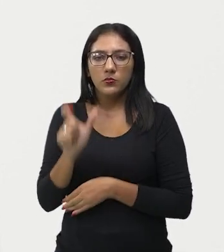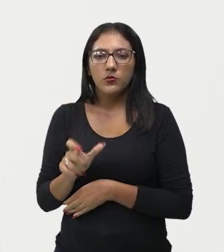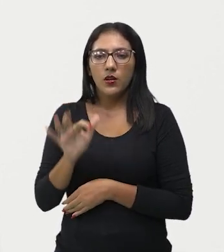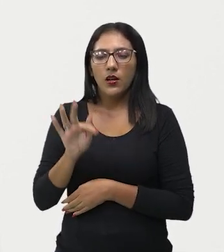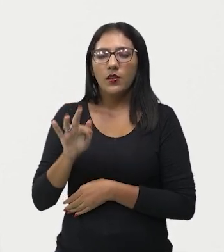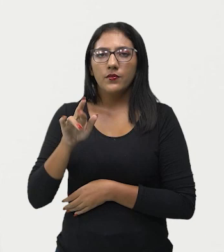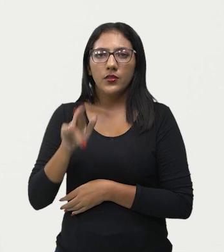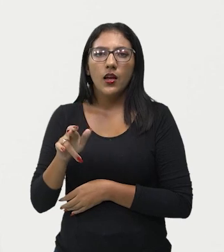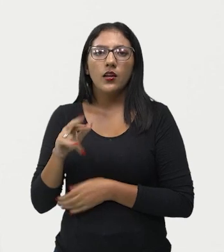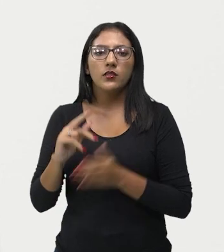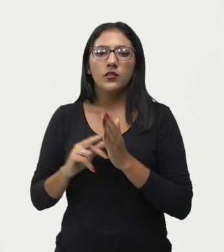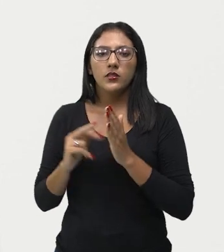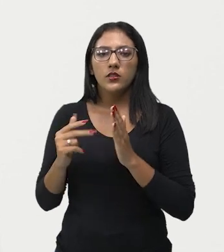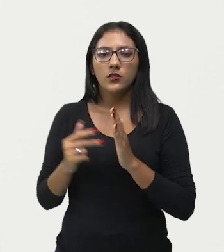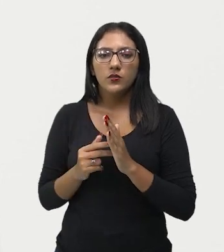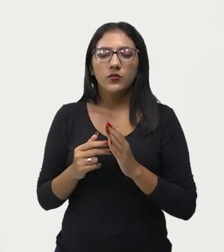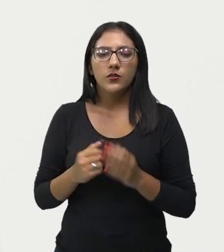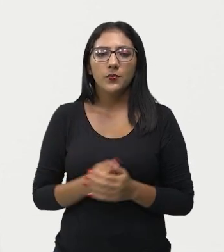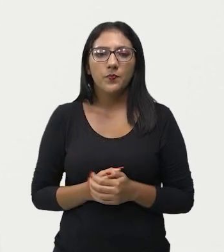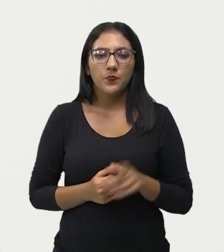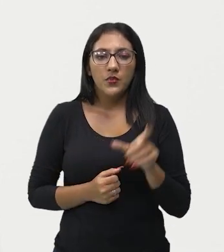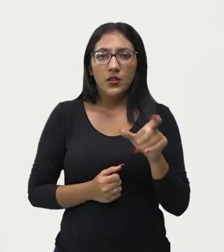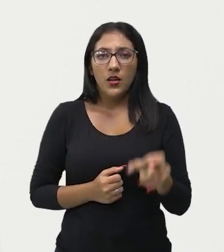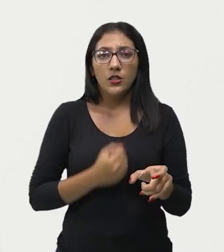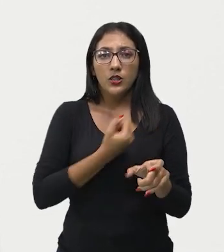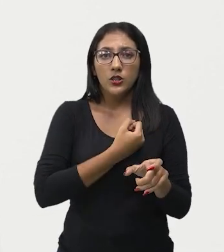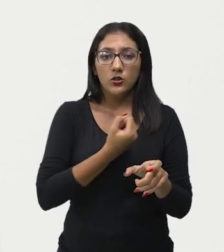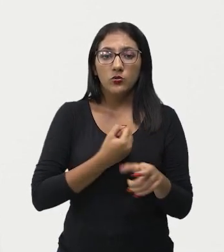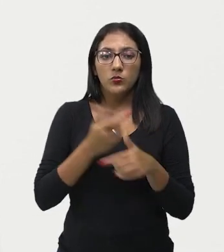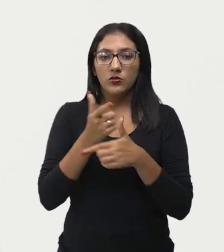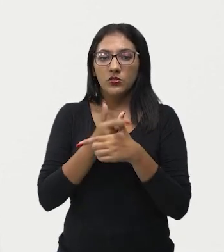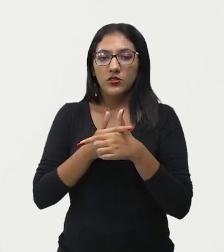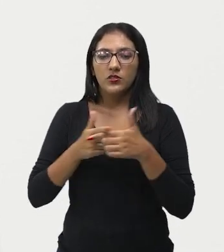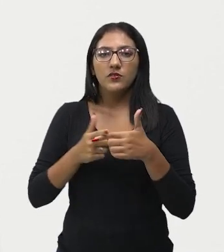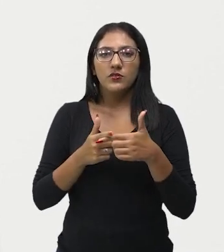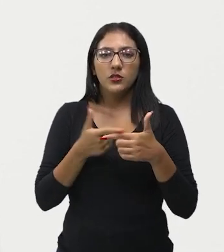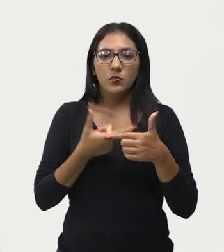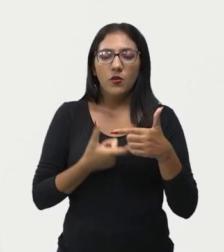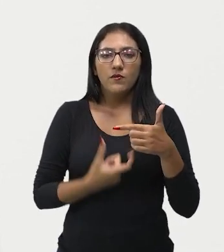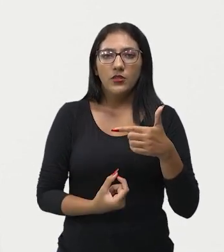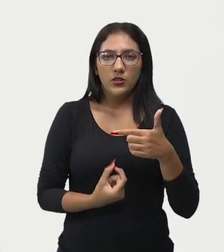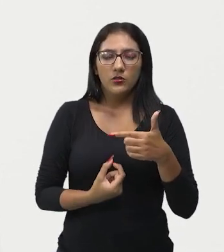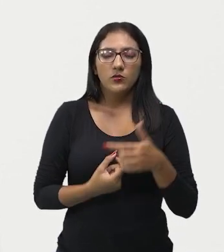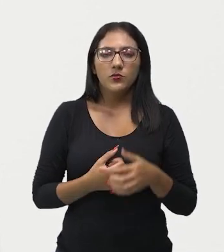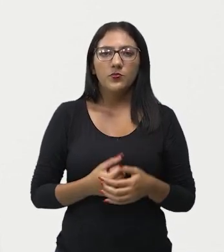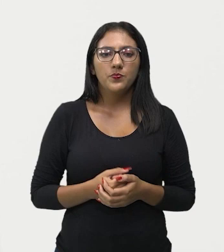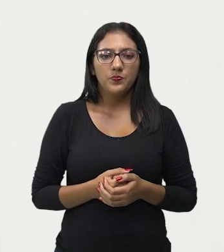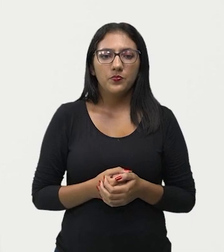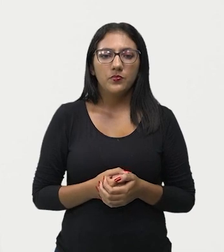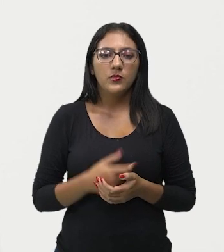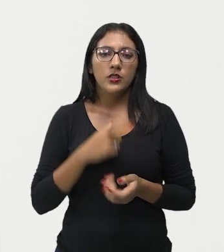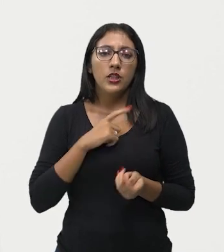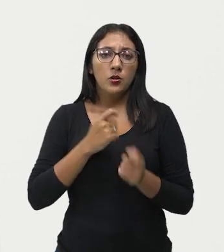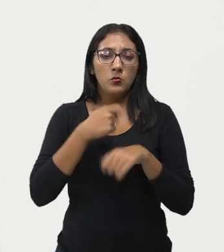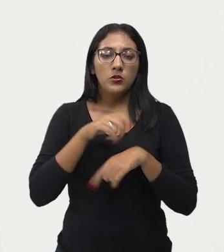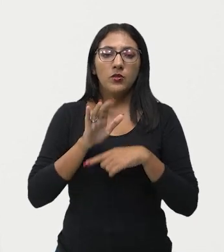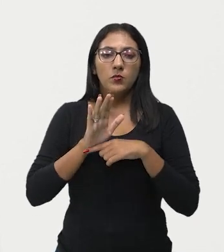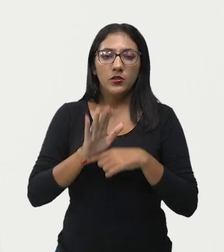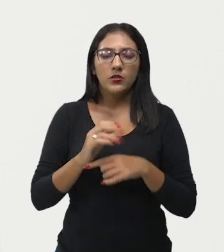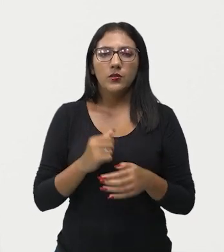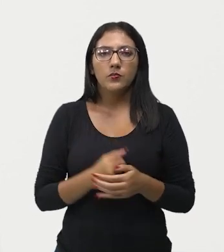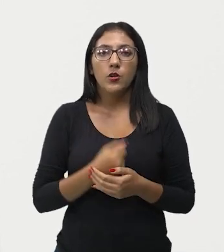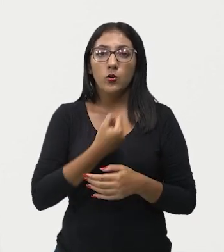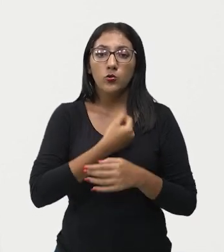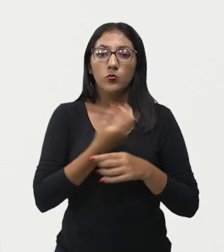uma razão entre a frequência absoluta e o total. tá legal? Que pode ser representado na forma